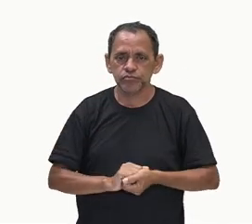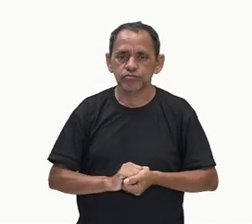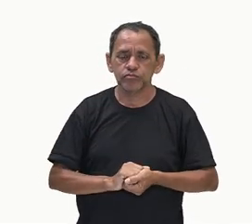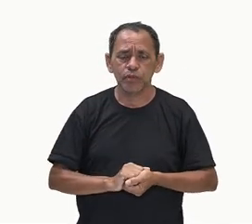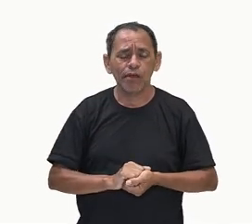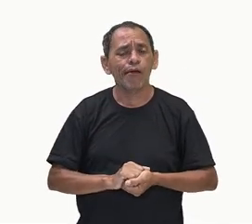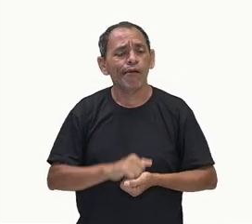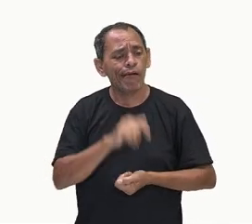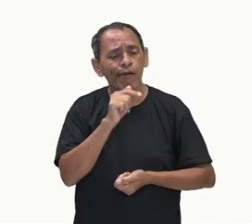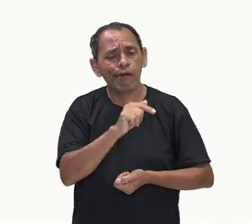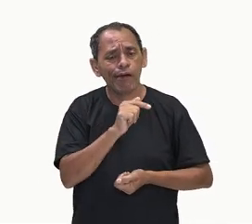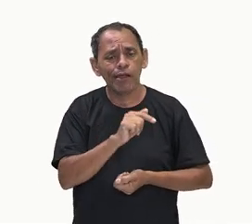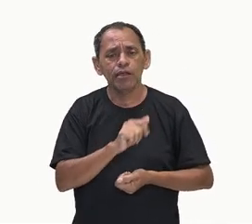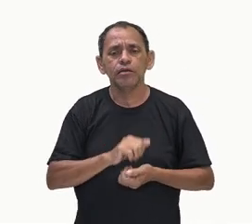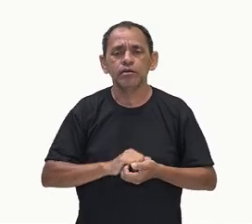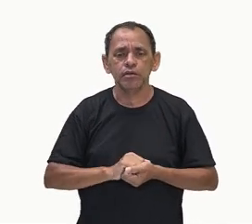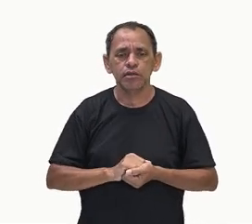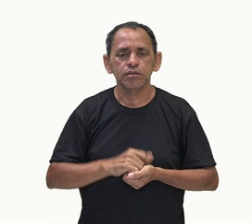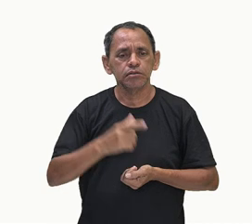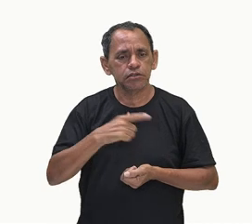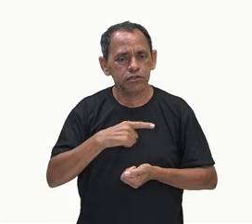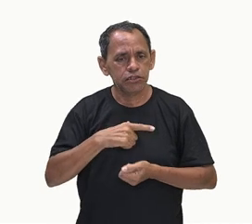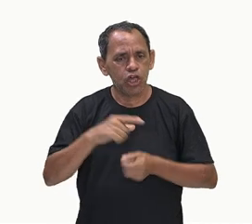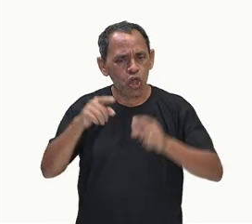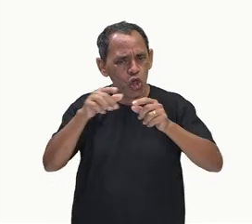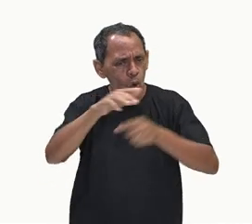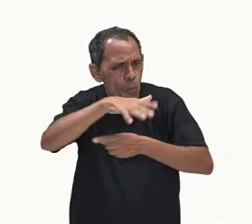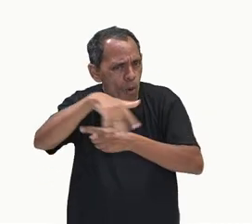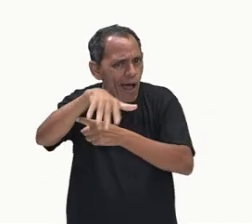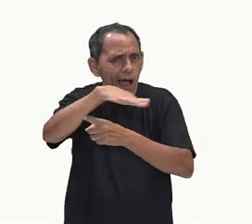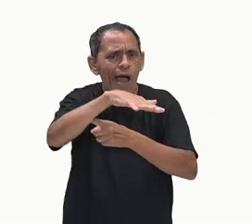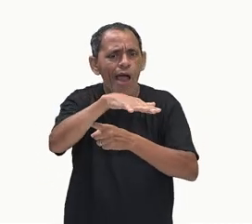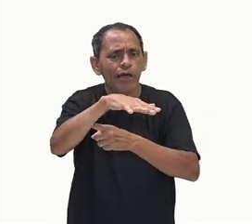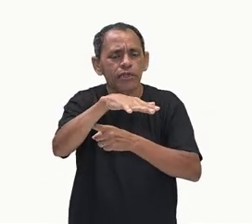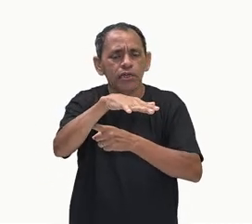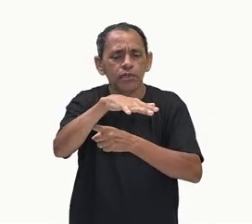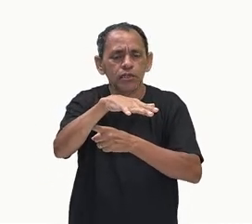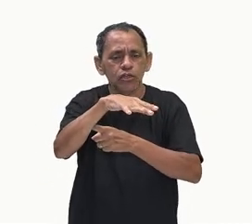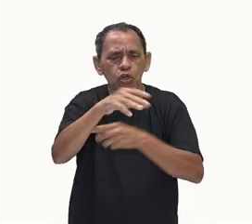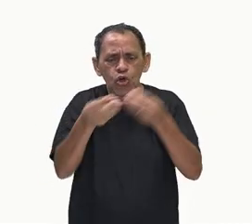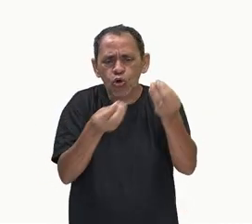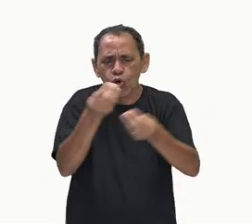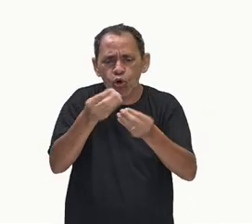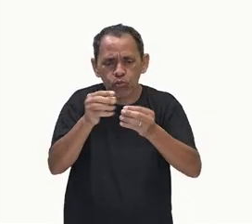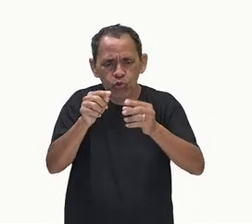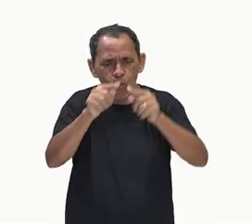ele tem este terreno de forma triangular